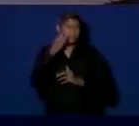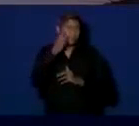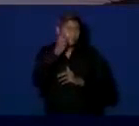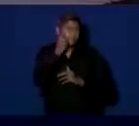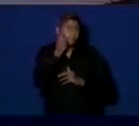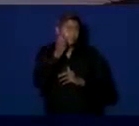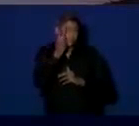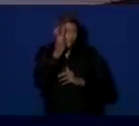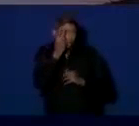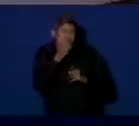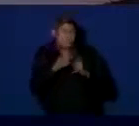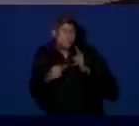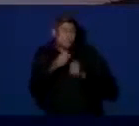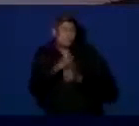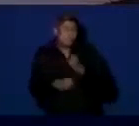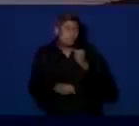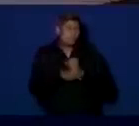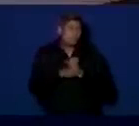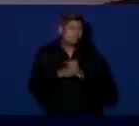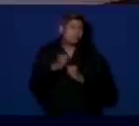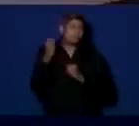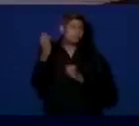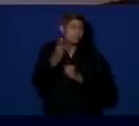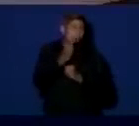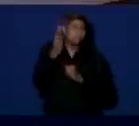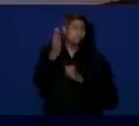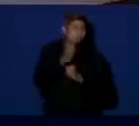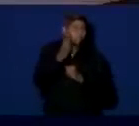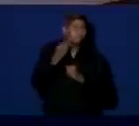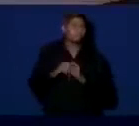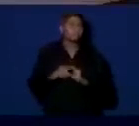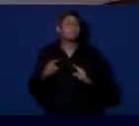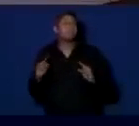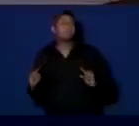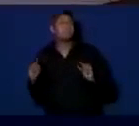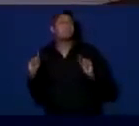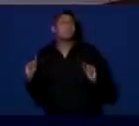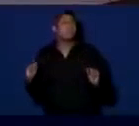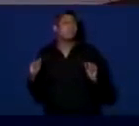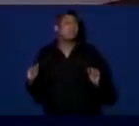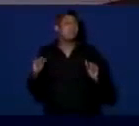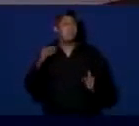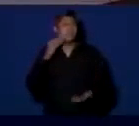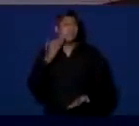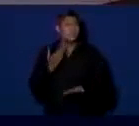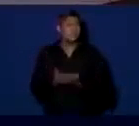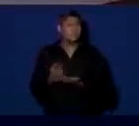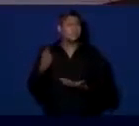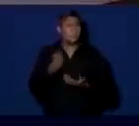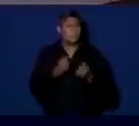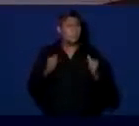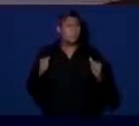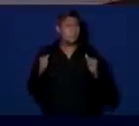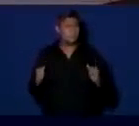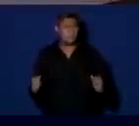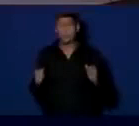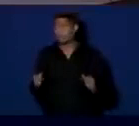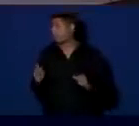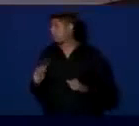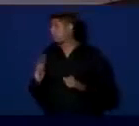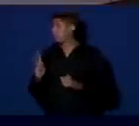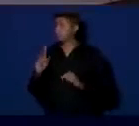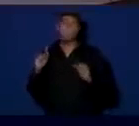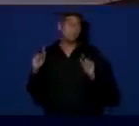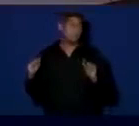Né? Evidentemente, isso não é possível, né? Mas o que me leva a crer que a gente poderia, né? E eu sempre,